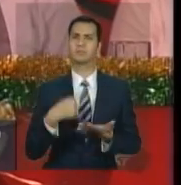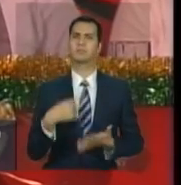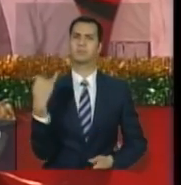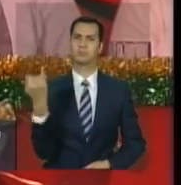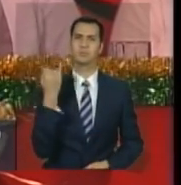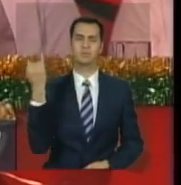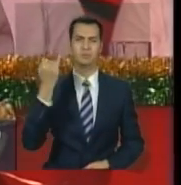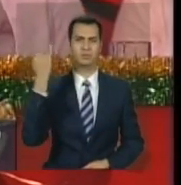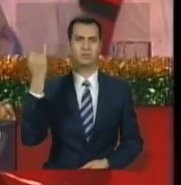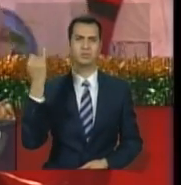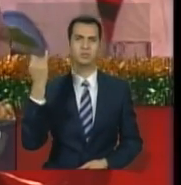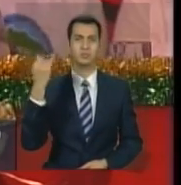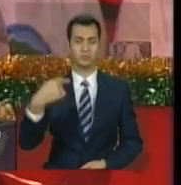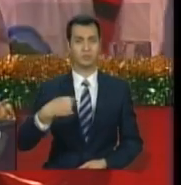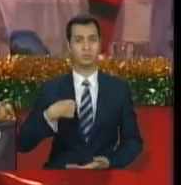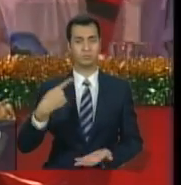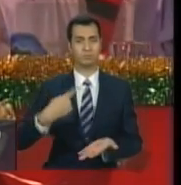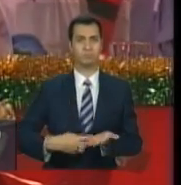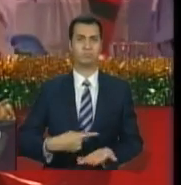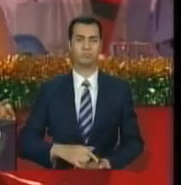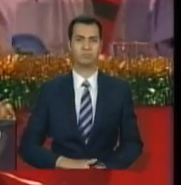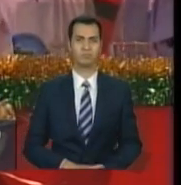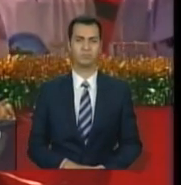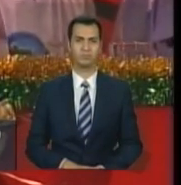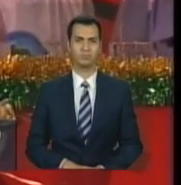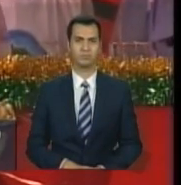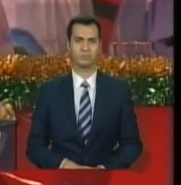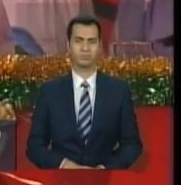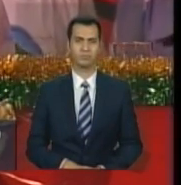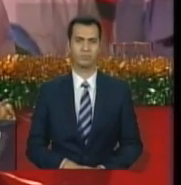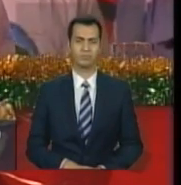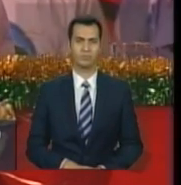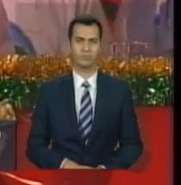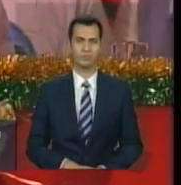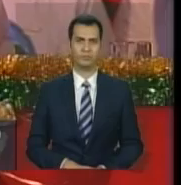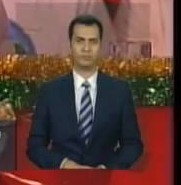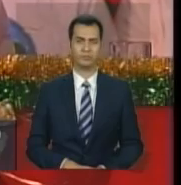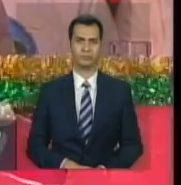fundamental do meu compromisso. E eu quero aqui